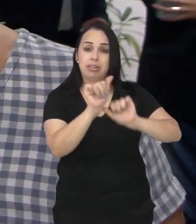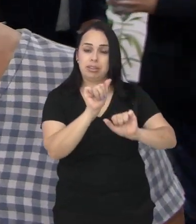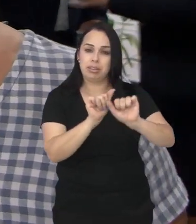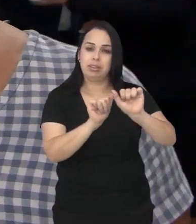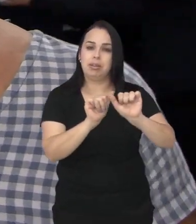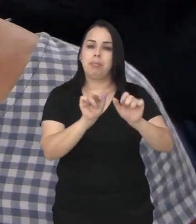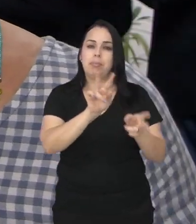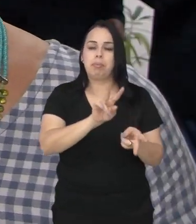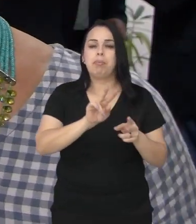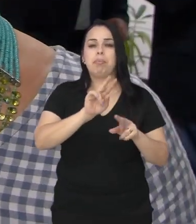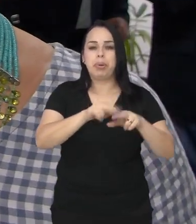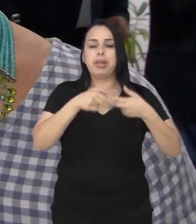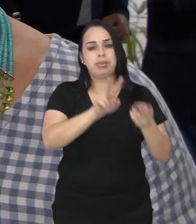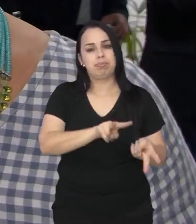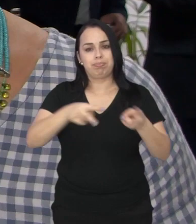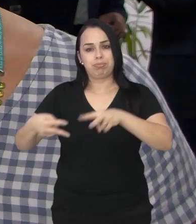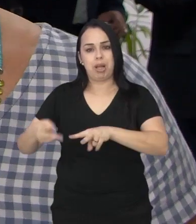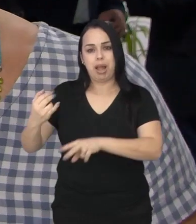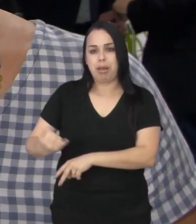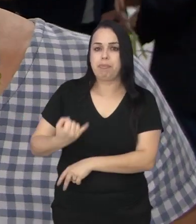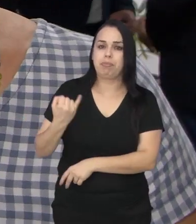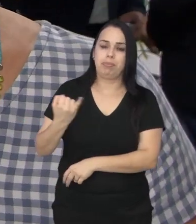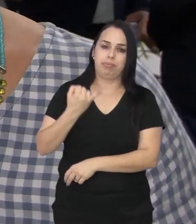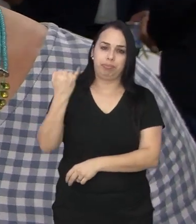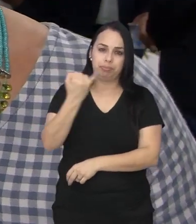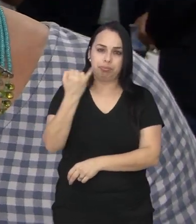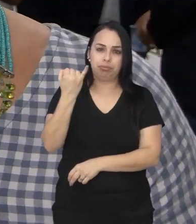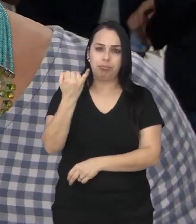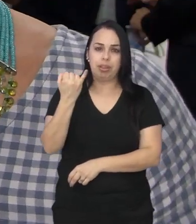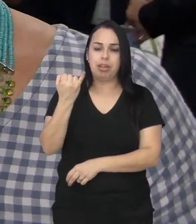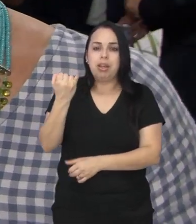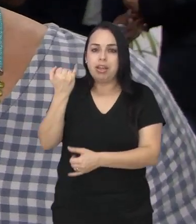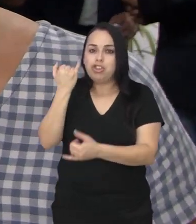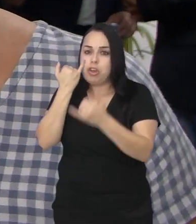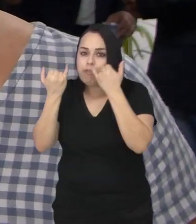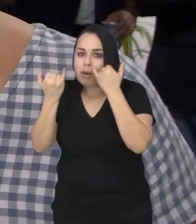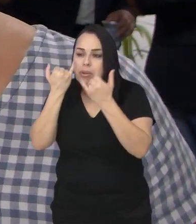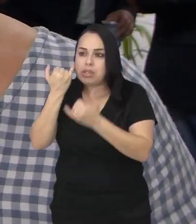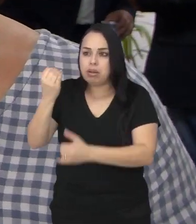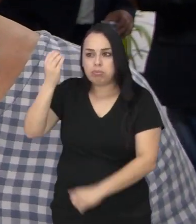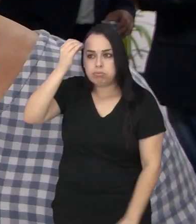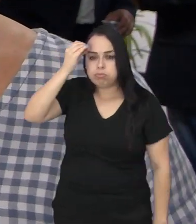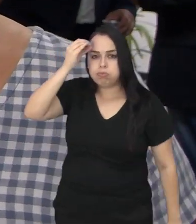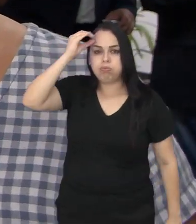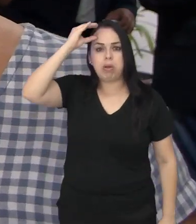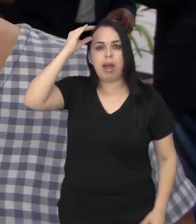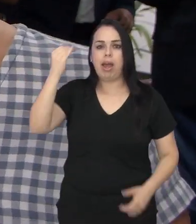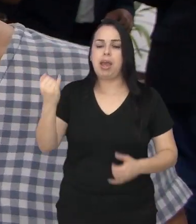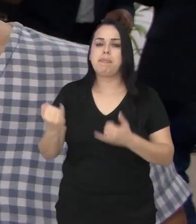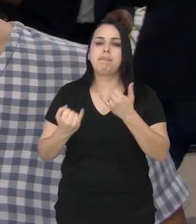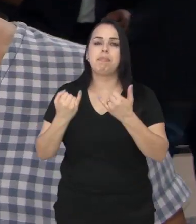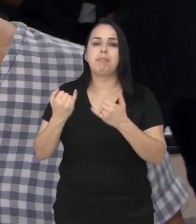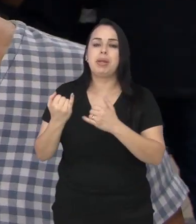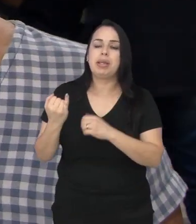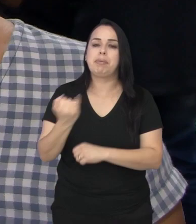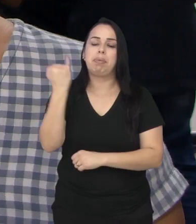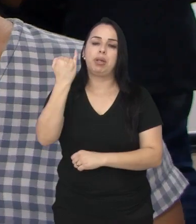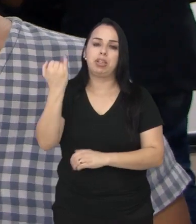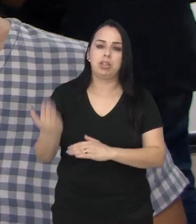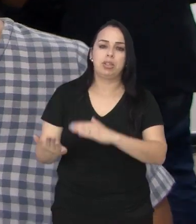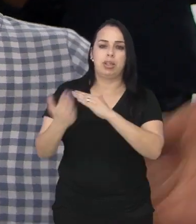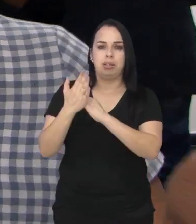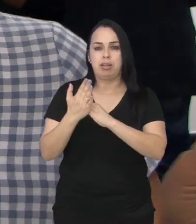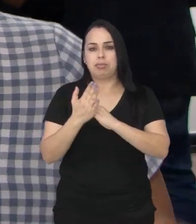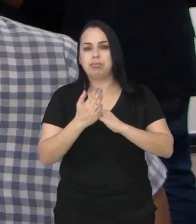e essa transição é importante, essa troca de informação. Então é fundamental que a